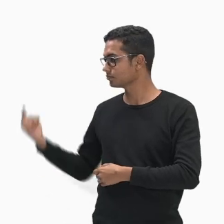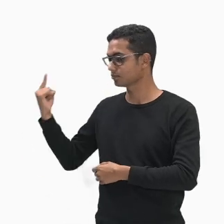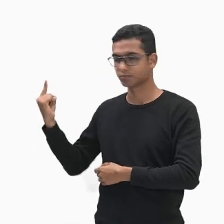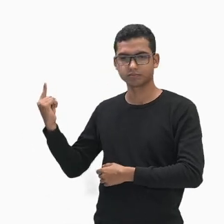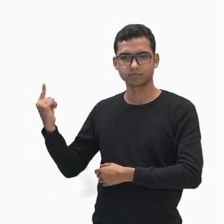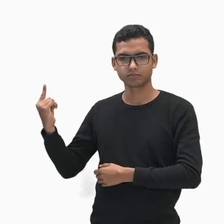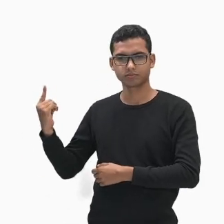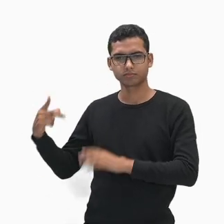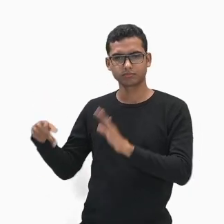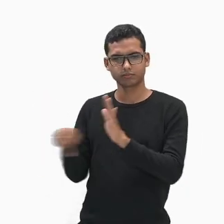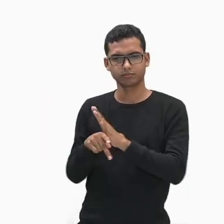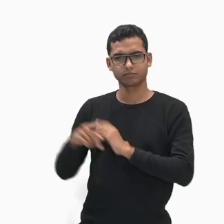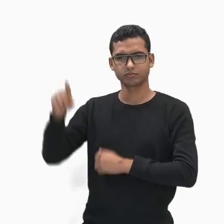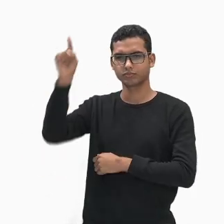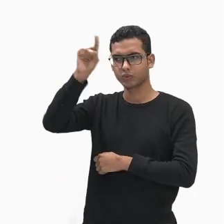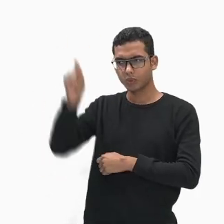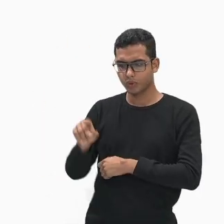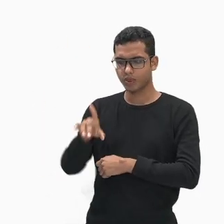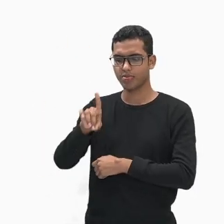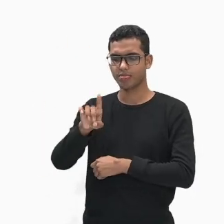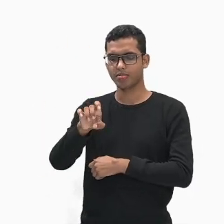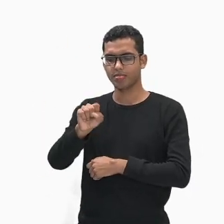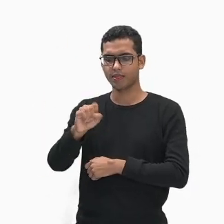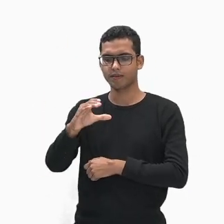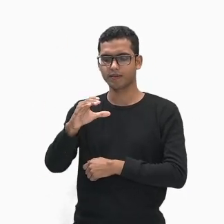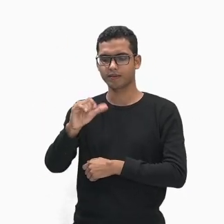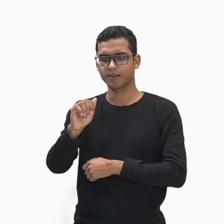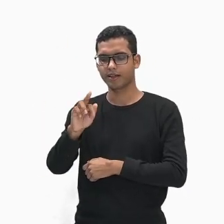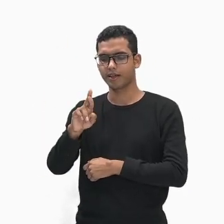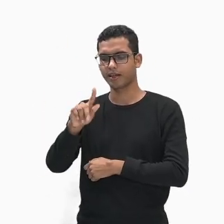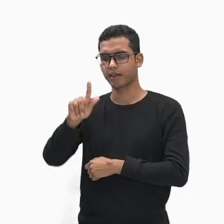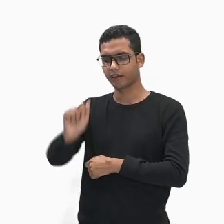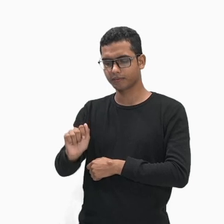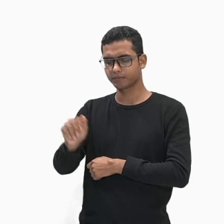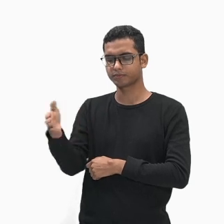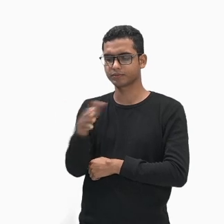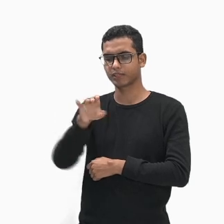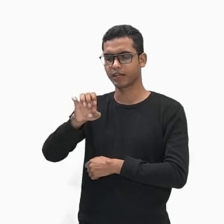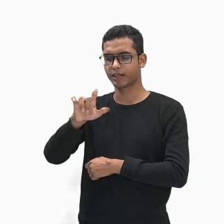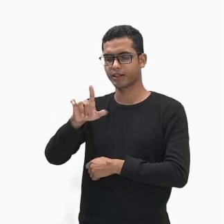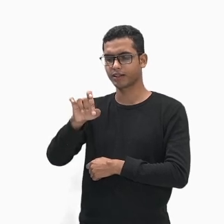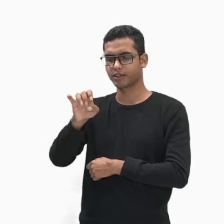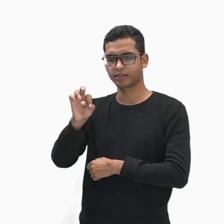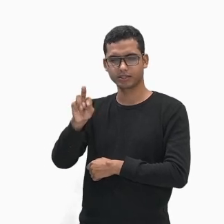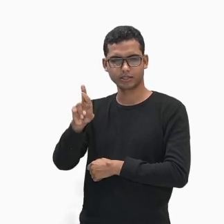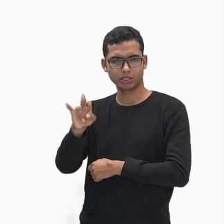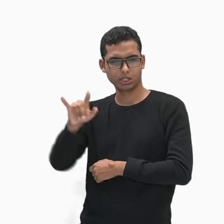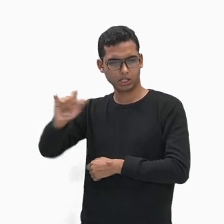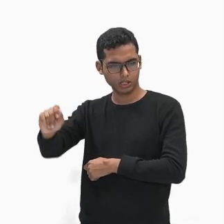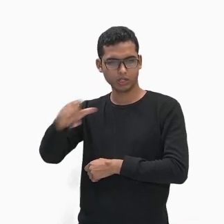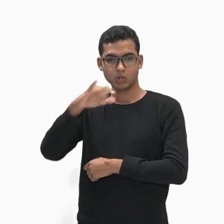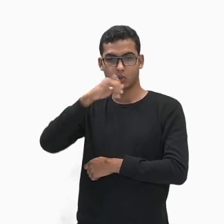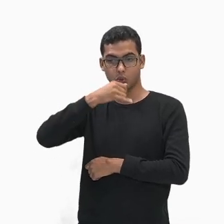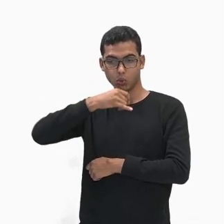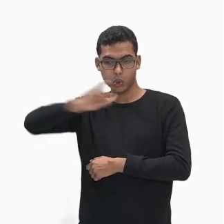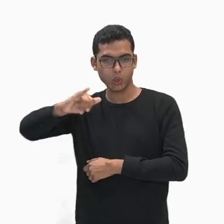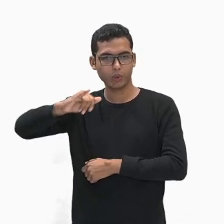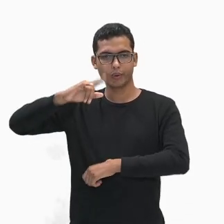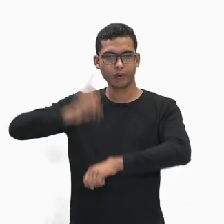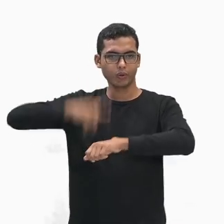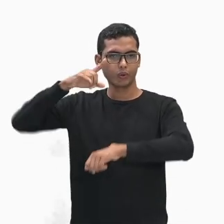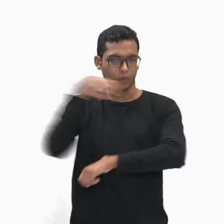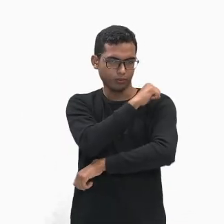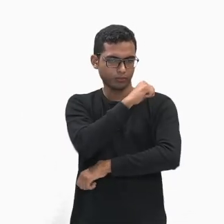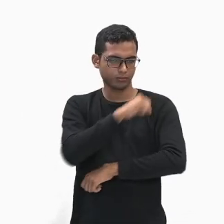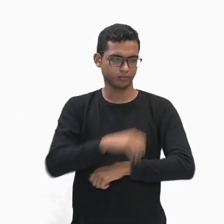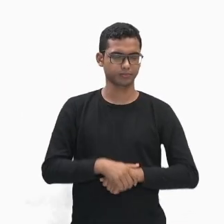as descargas elétricas. Depois que eu defino aí os fenômenos elétricos, eles são diversos aí